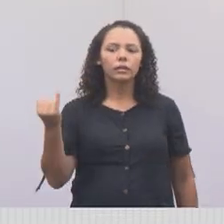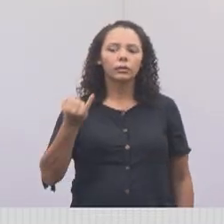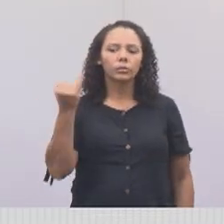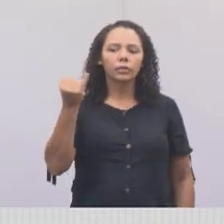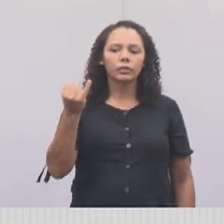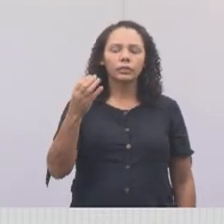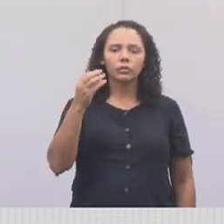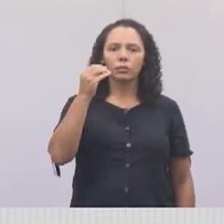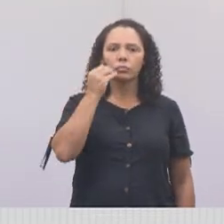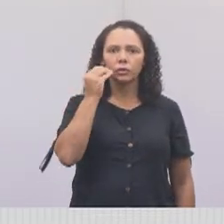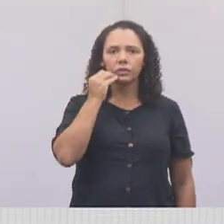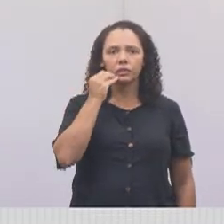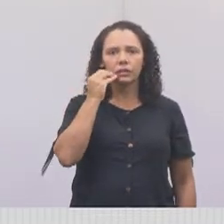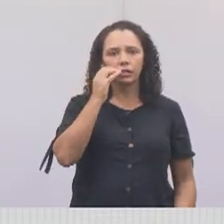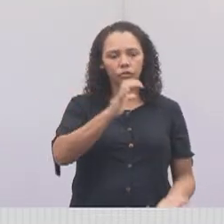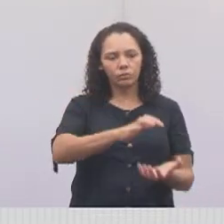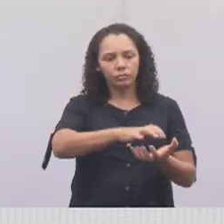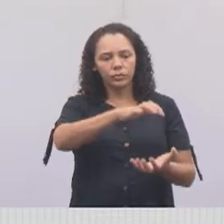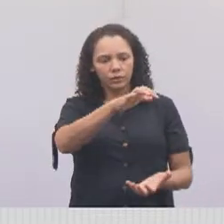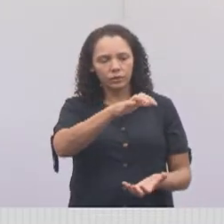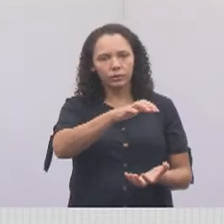dar oportunidade para pessoas idosas.